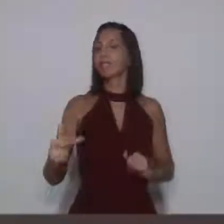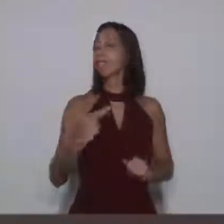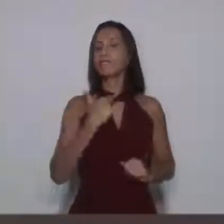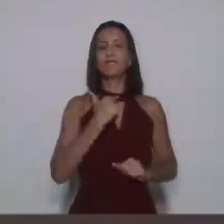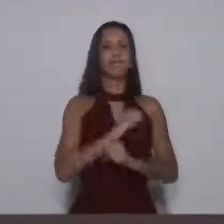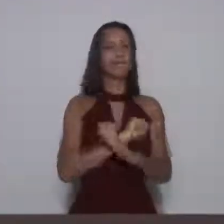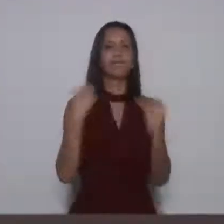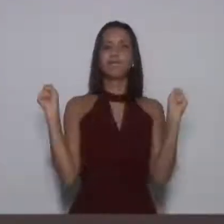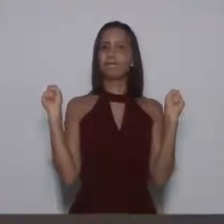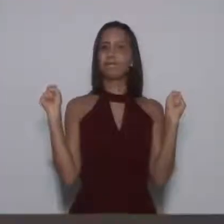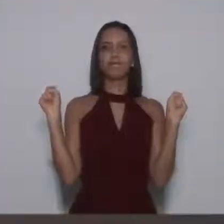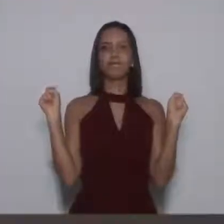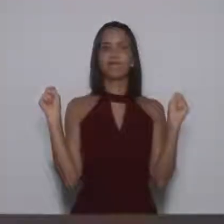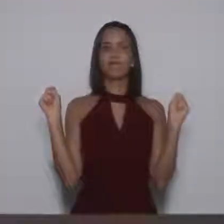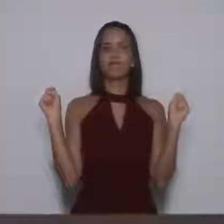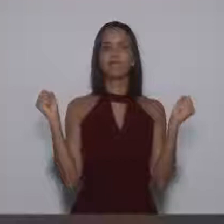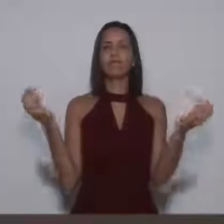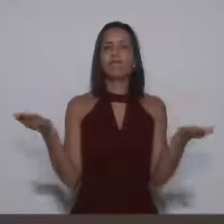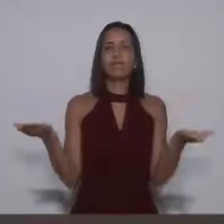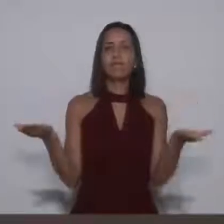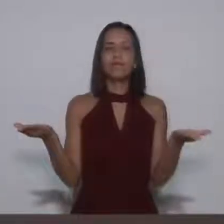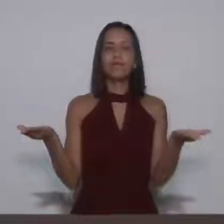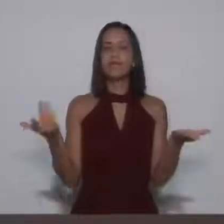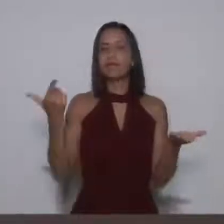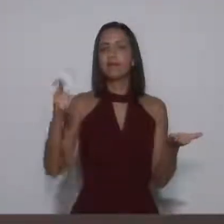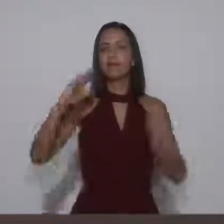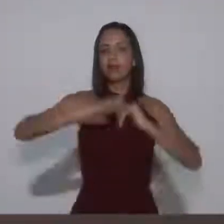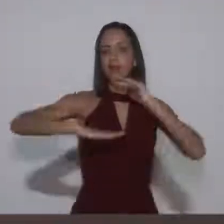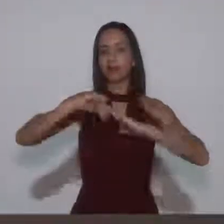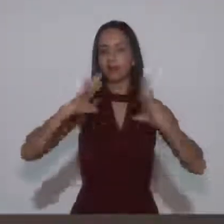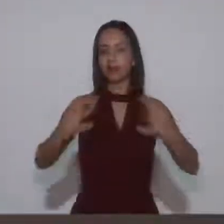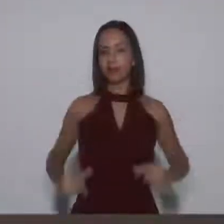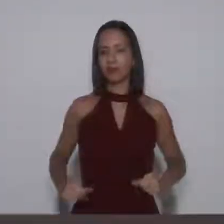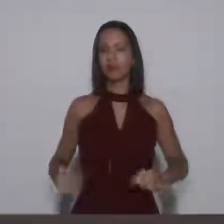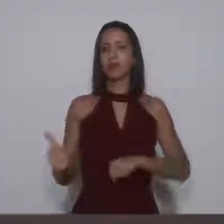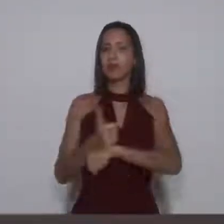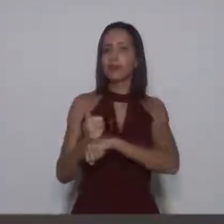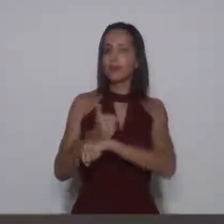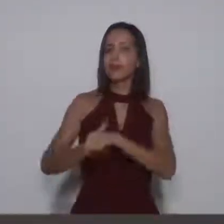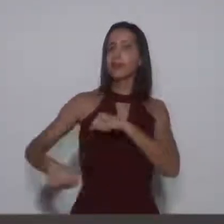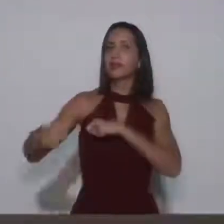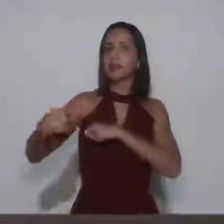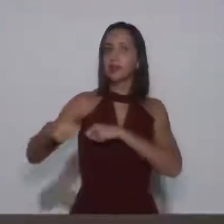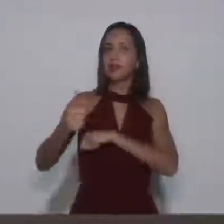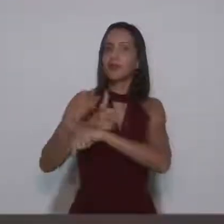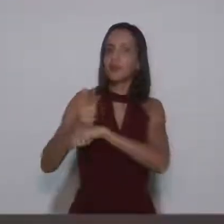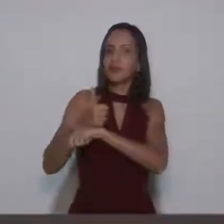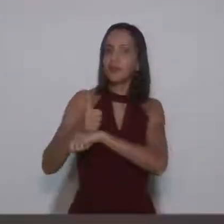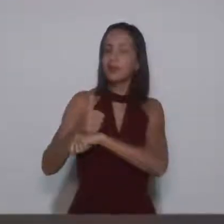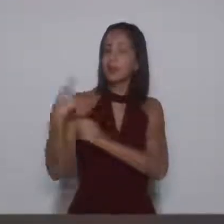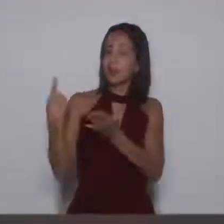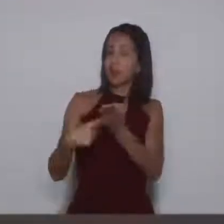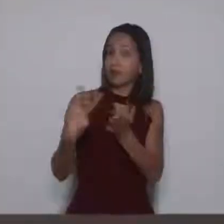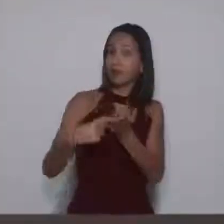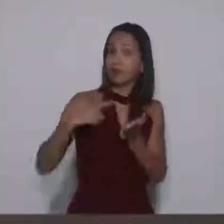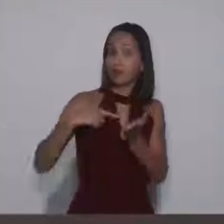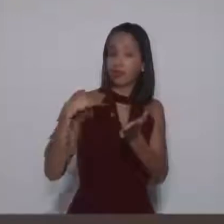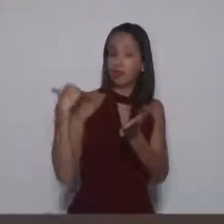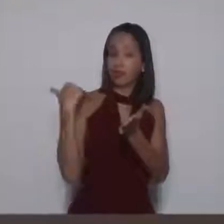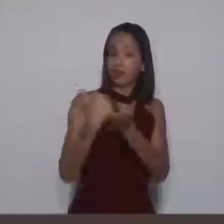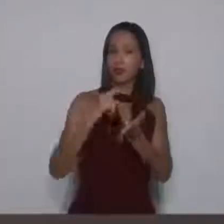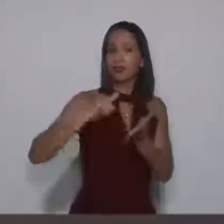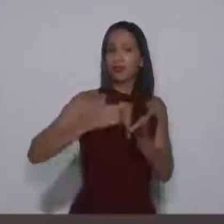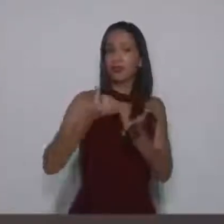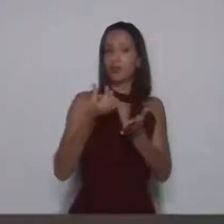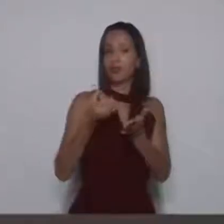possível a gente tratar de uma maneira não profissional. Precisa ser profissional. Se está combinado que é para seguir 60